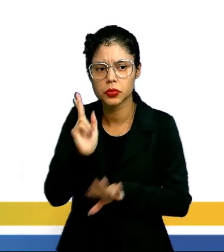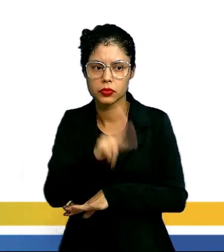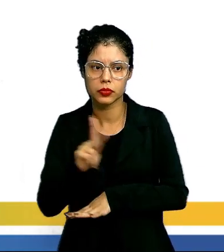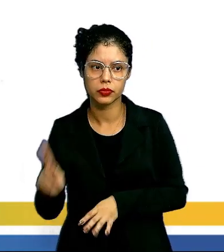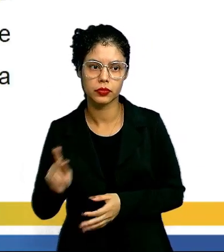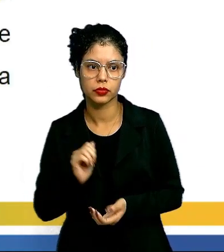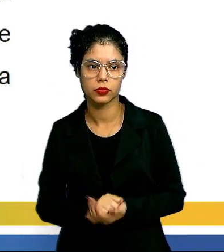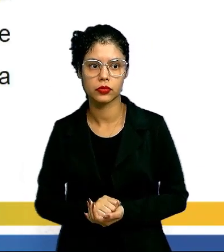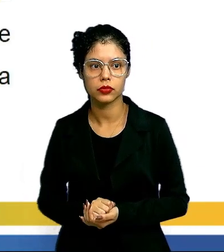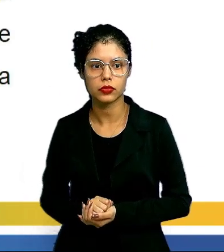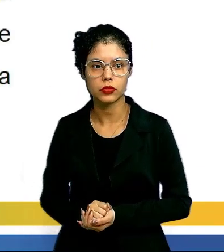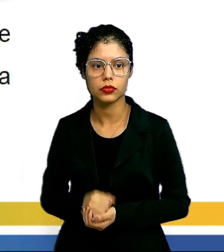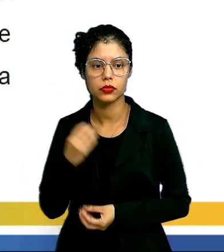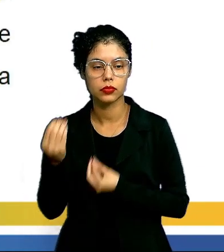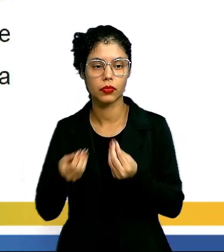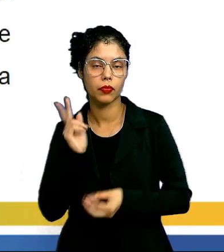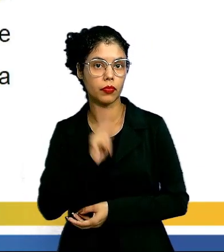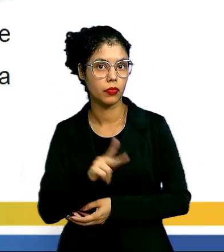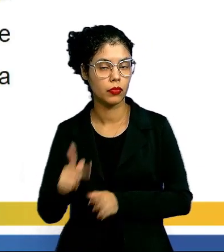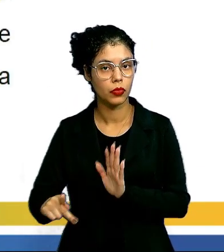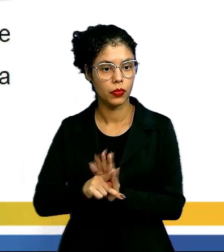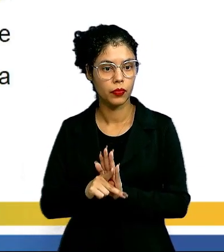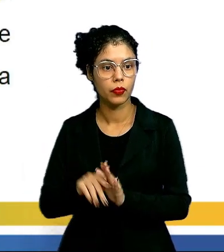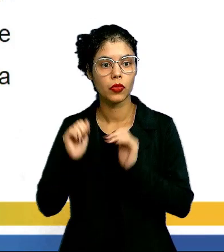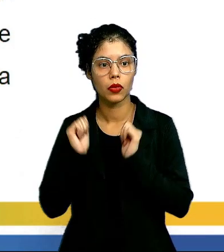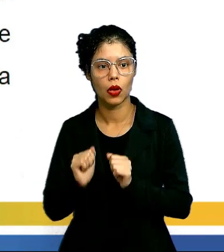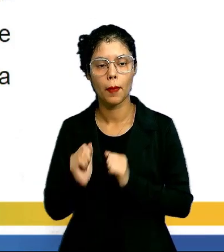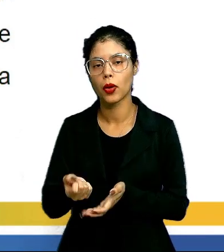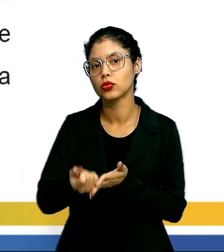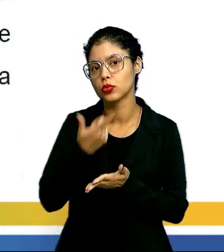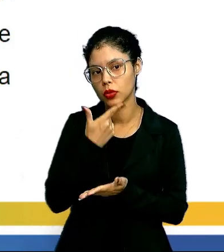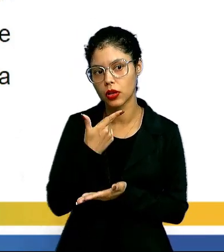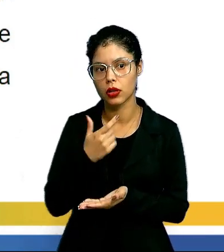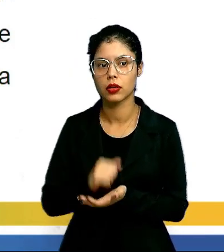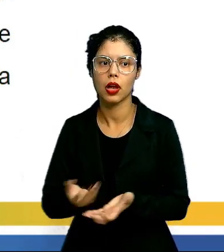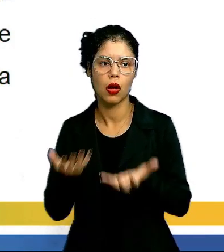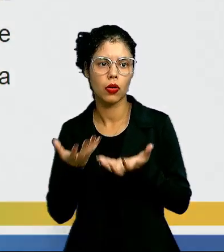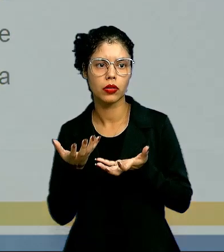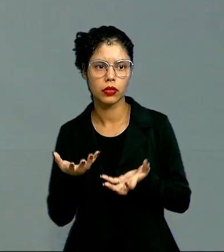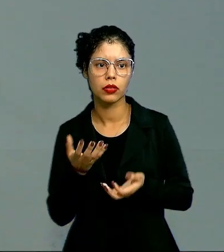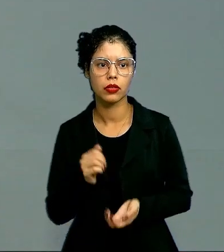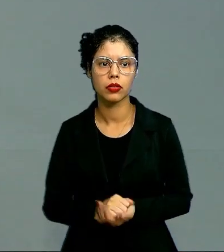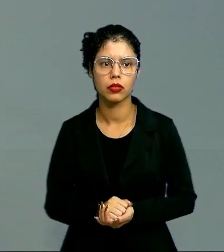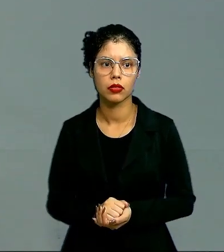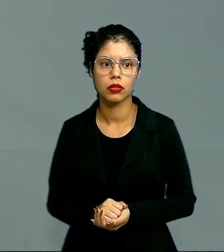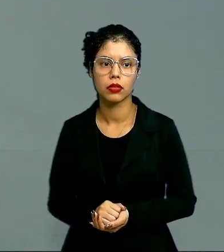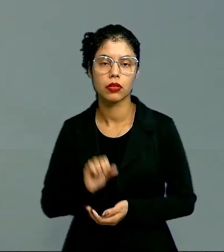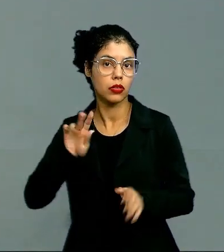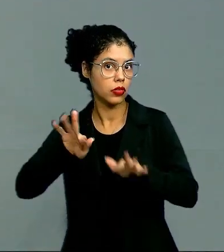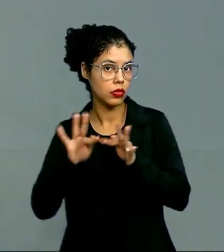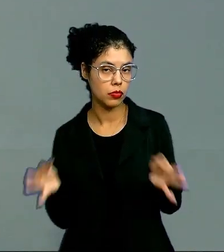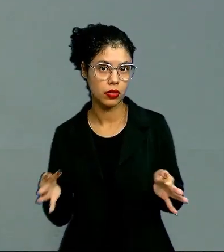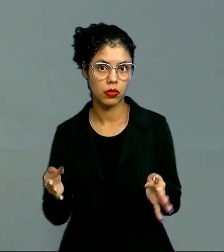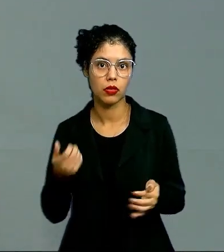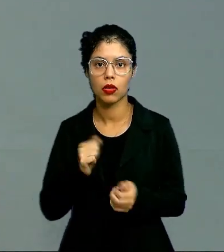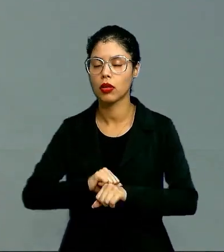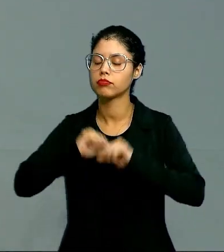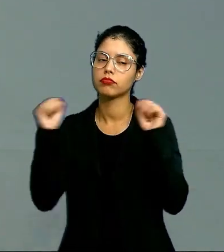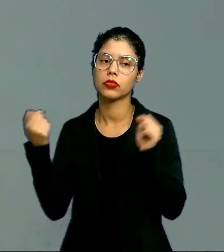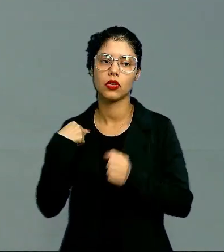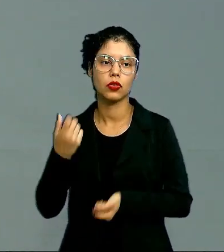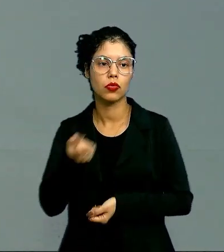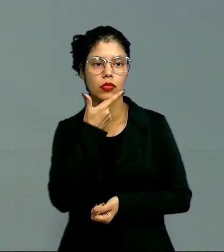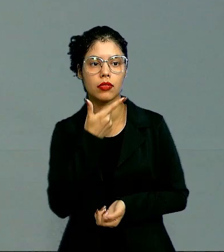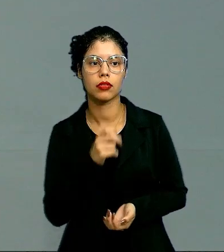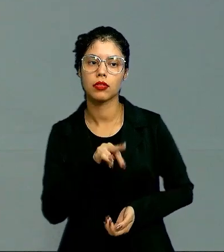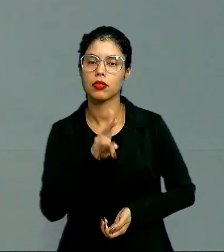professora, administrado em horários específicos? Eu posso tomar o remédio a hora que eu quiser, gente? Simplesmente eu acordei e disse, não, hoje eu